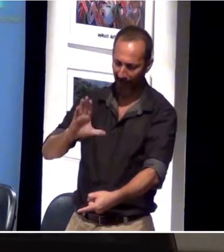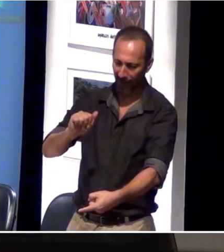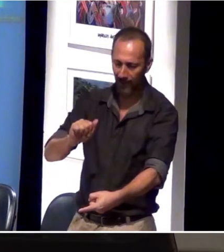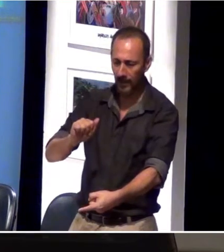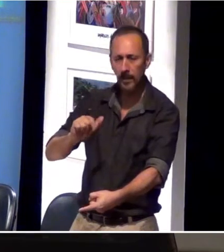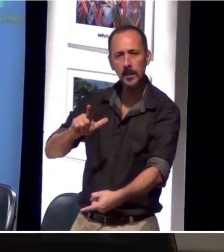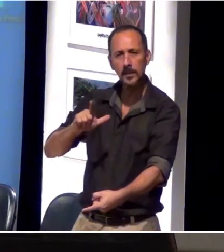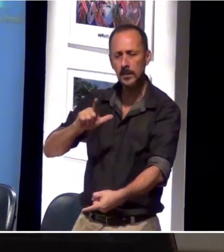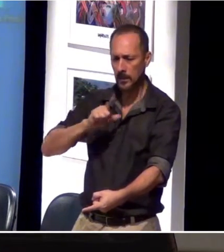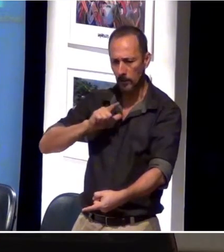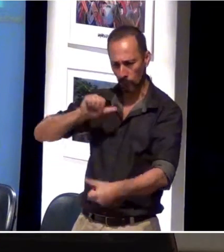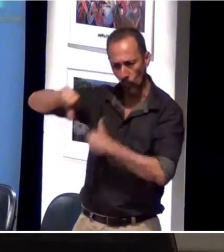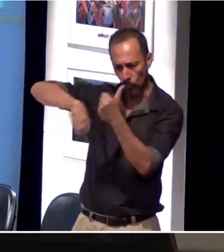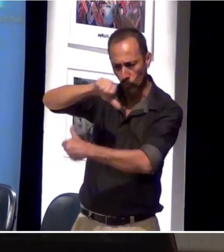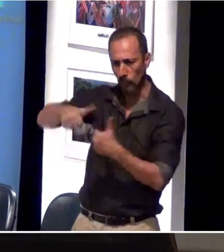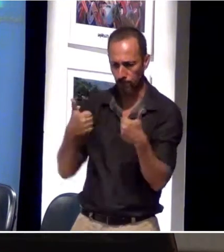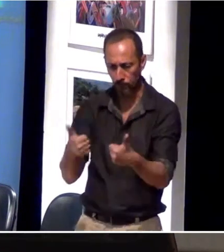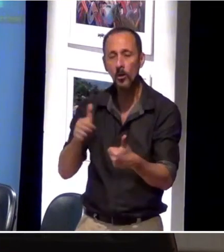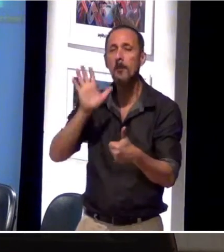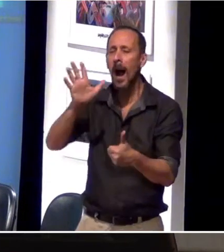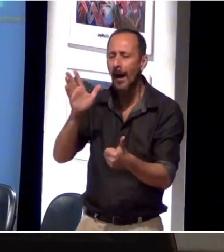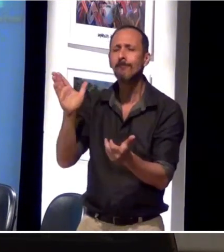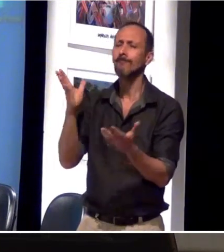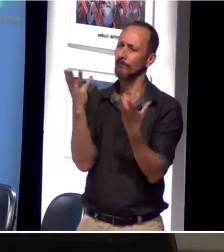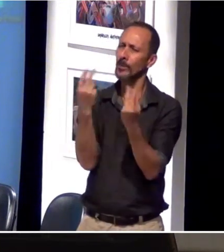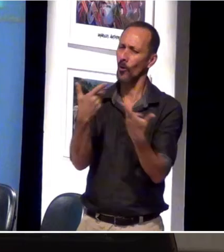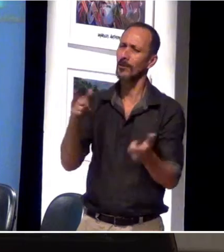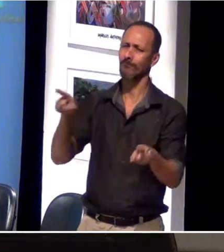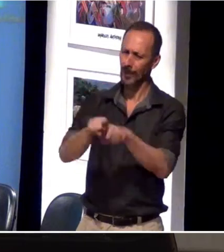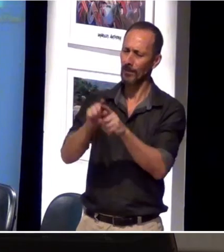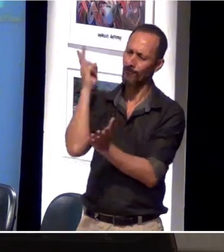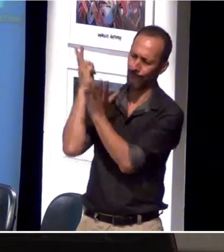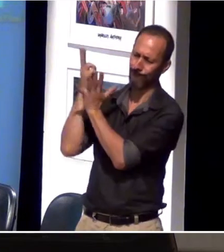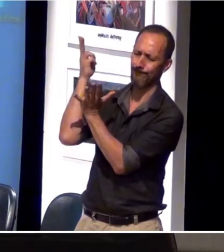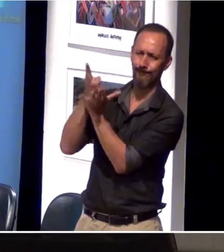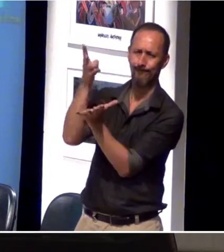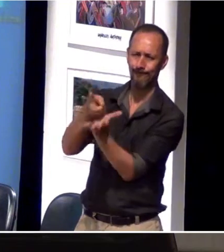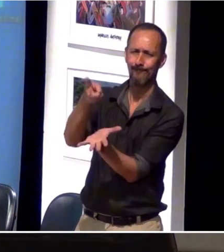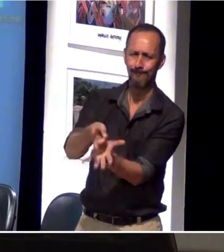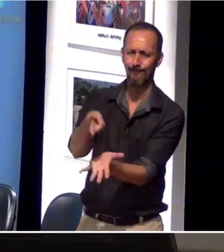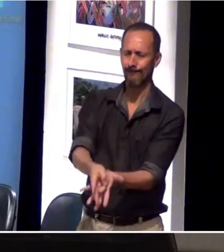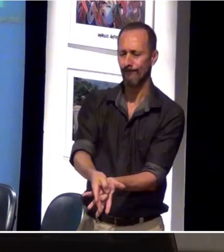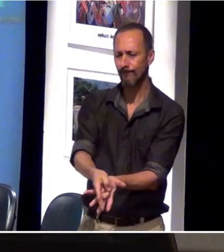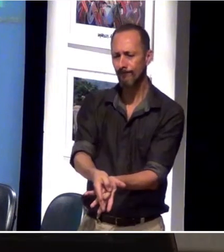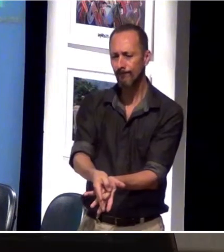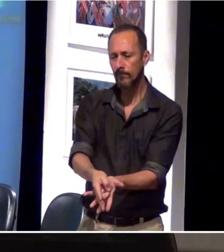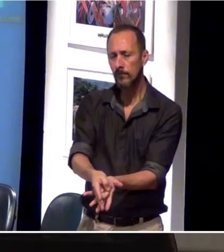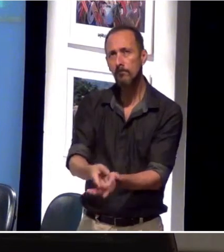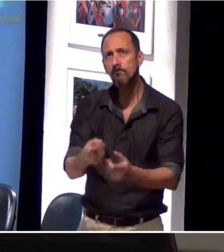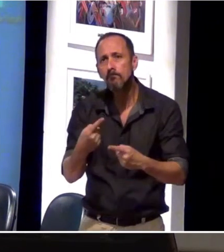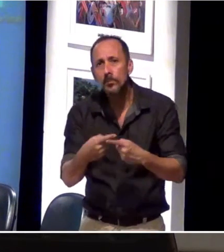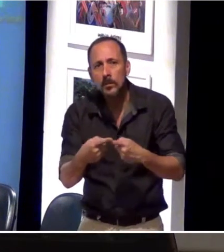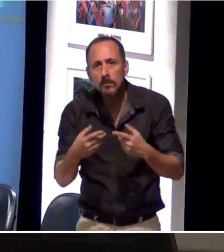você vê muita permanência, né? Muita coisa que se mantém nesse processo. E aí, por